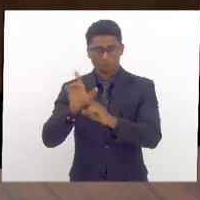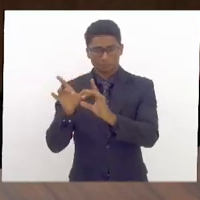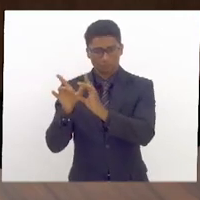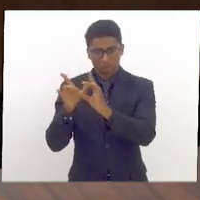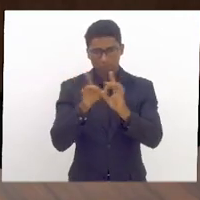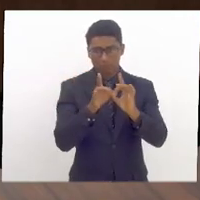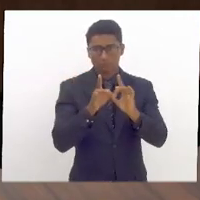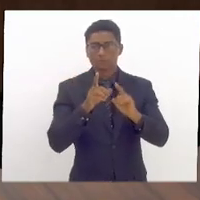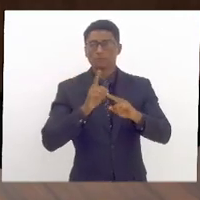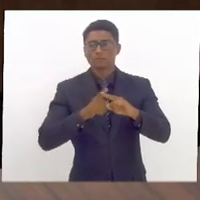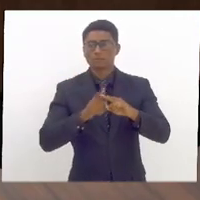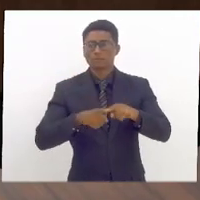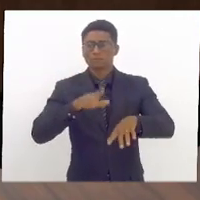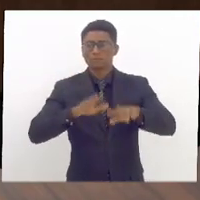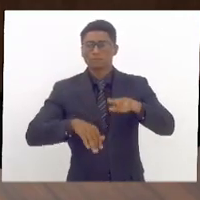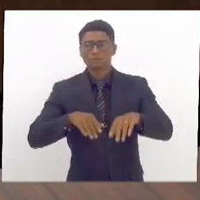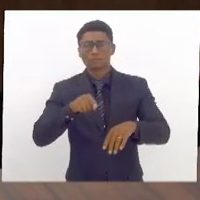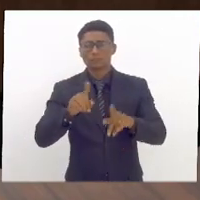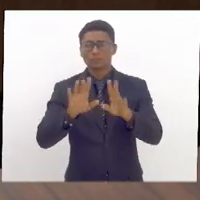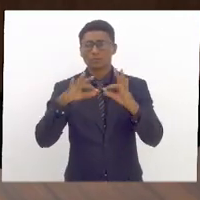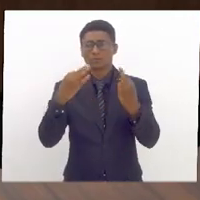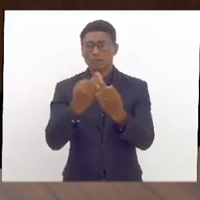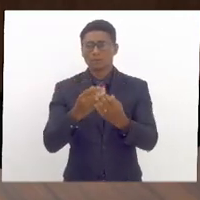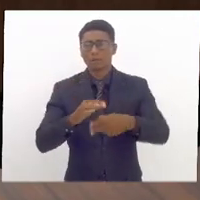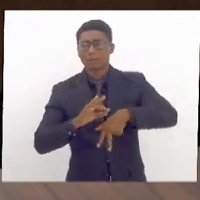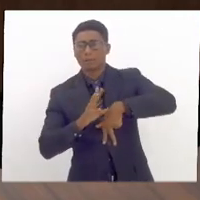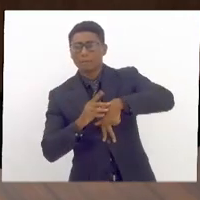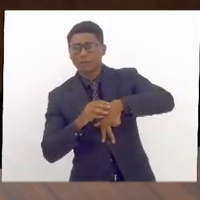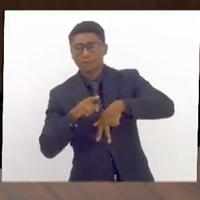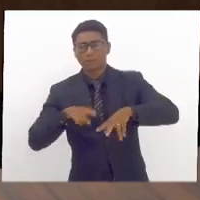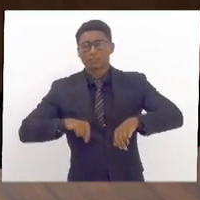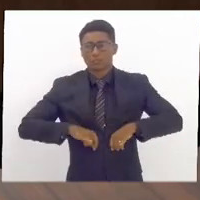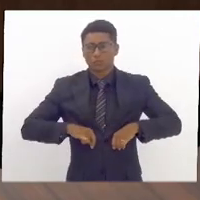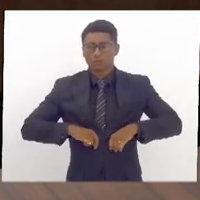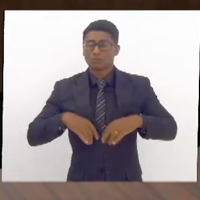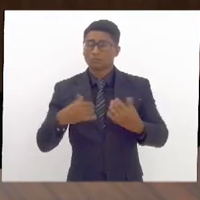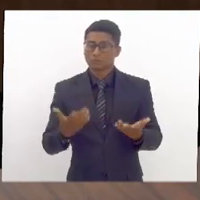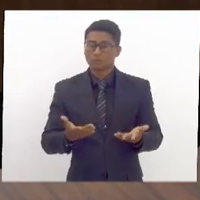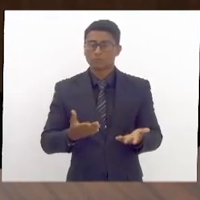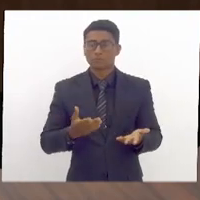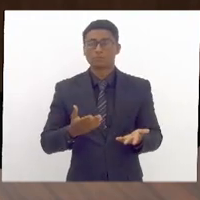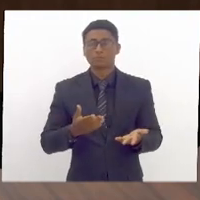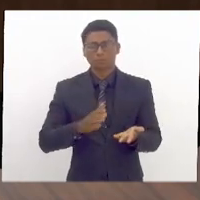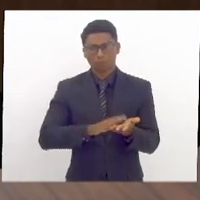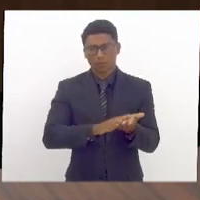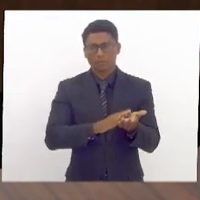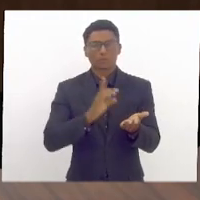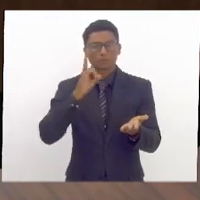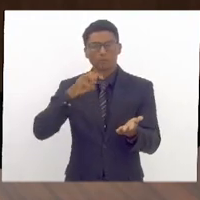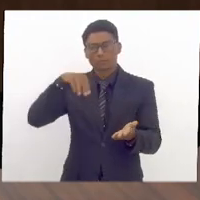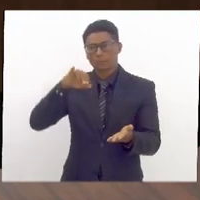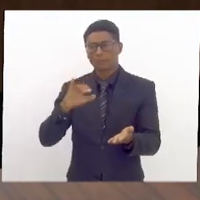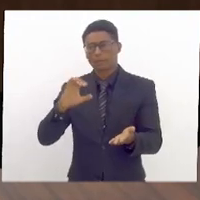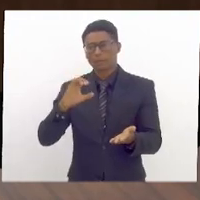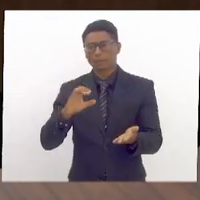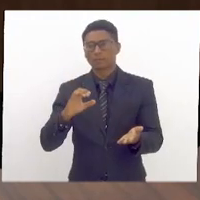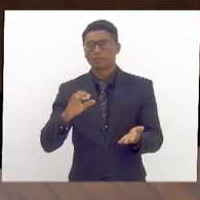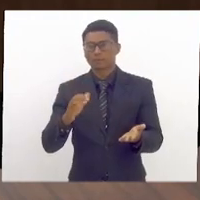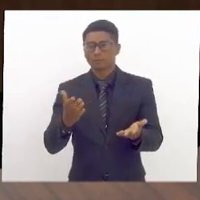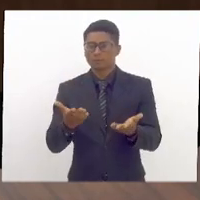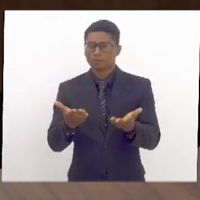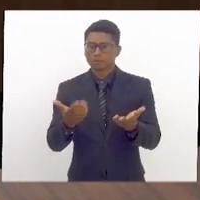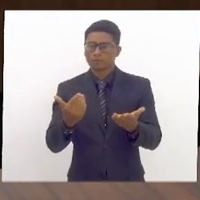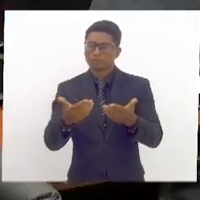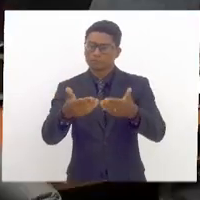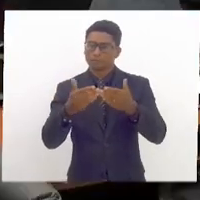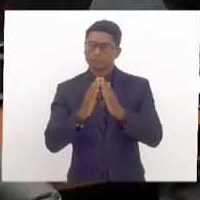às vezes o mesmo paciente, a mesma família, enfim. Portanto, esse é o propósito do deputado Carlos Mink, saudar a iniciativa do deputado e conclamar a Assembleia para aprovar a